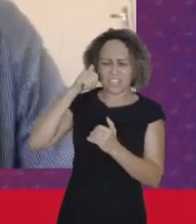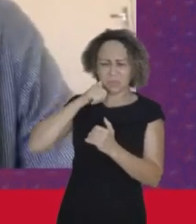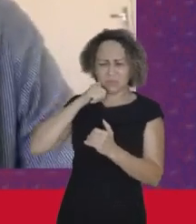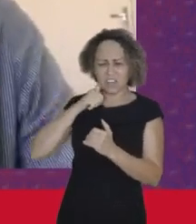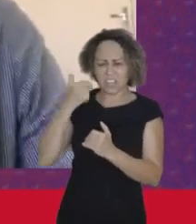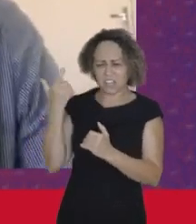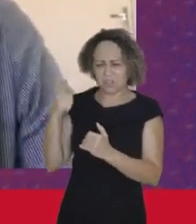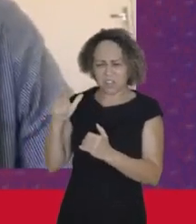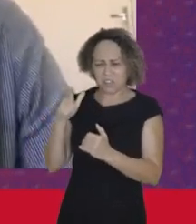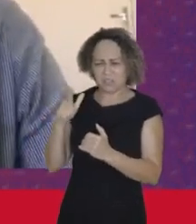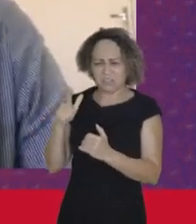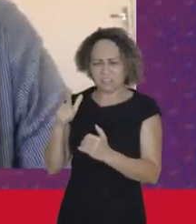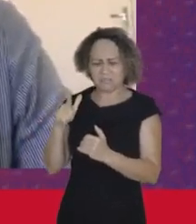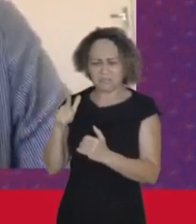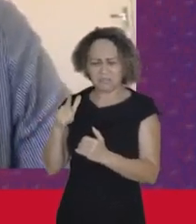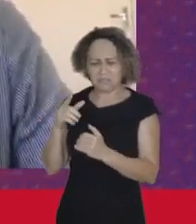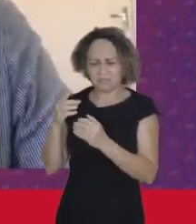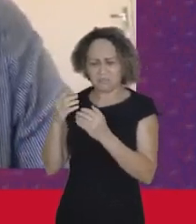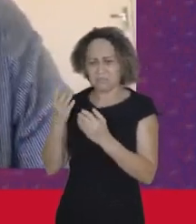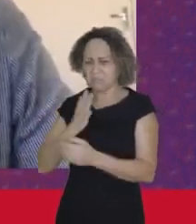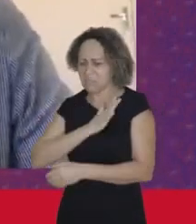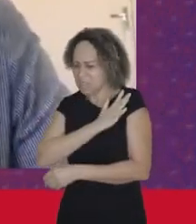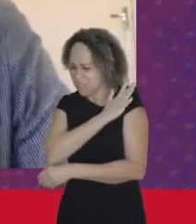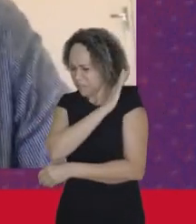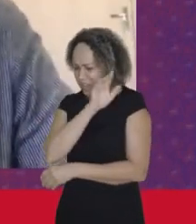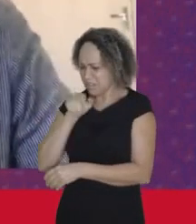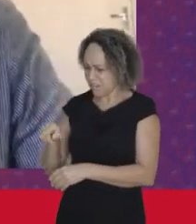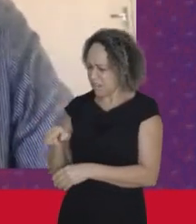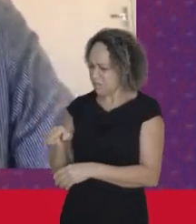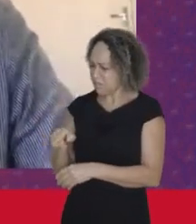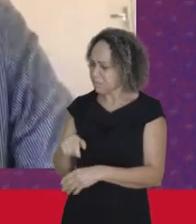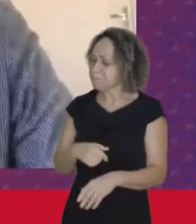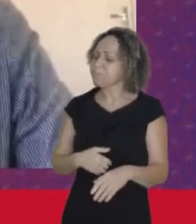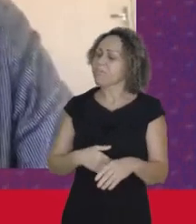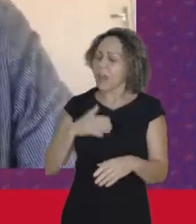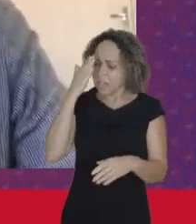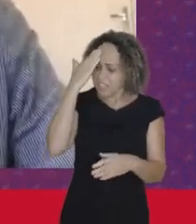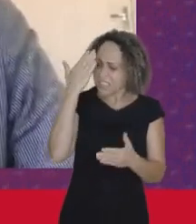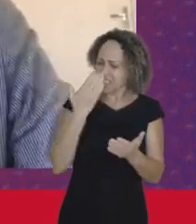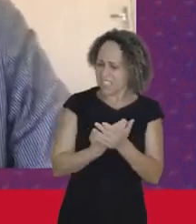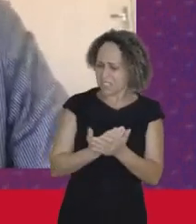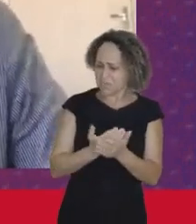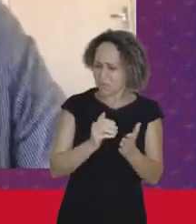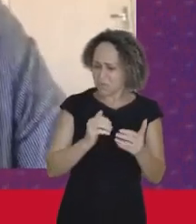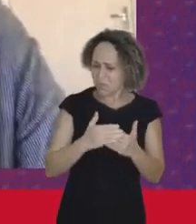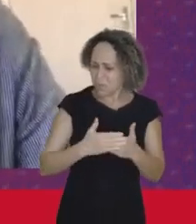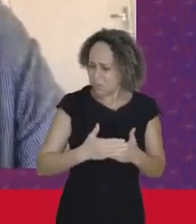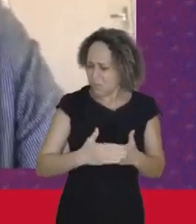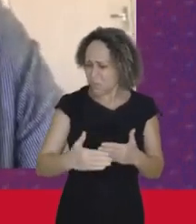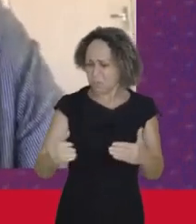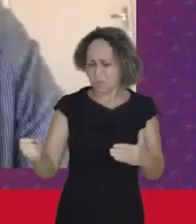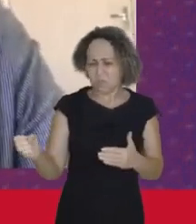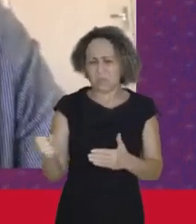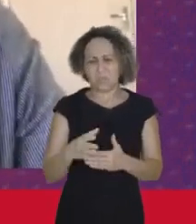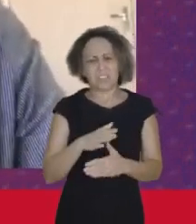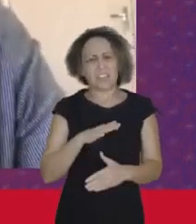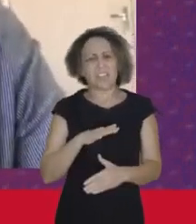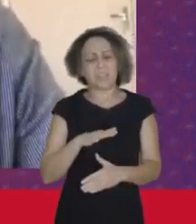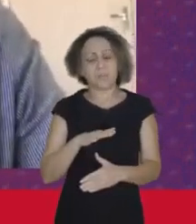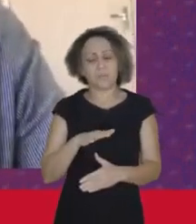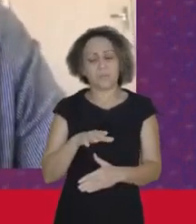Acreditamos em um novo tempo resultante das nossas lutas, em que a vida das mulheres